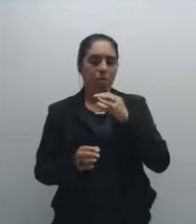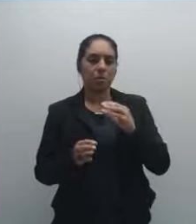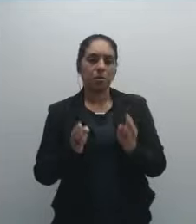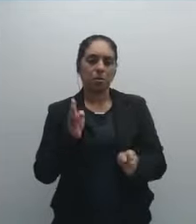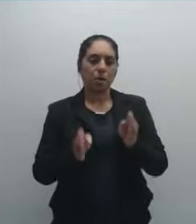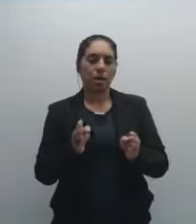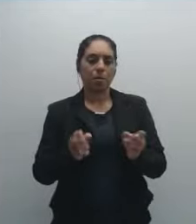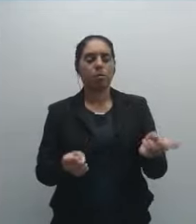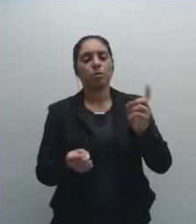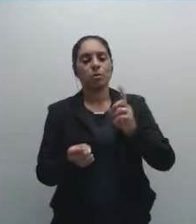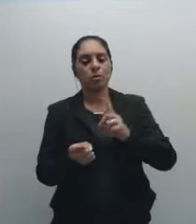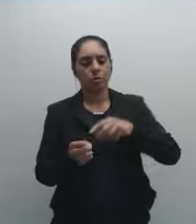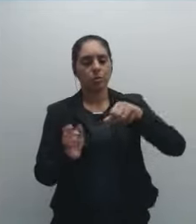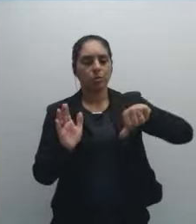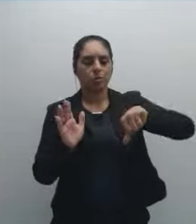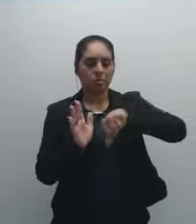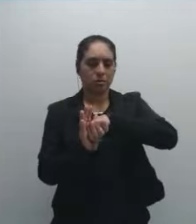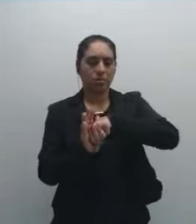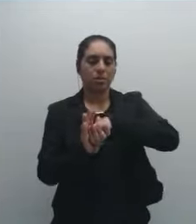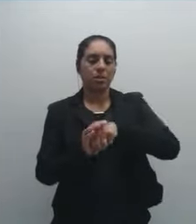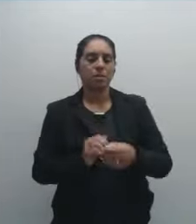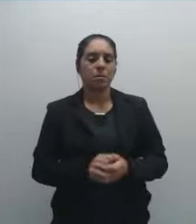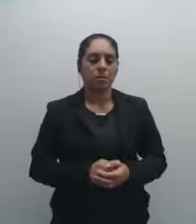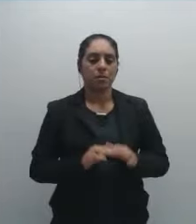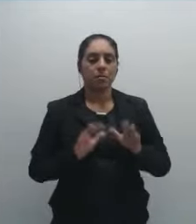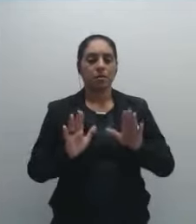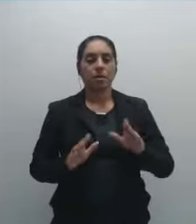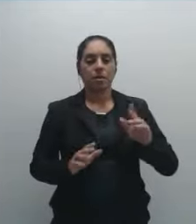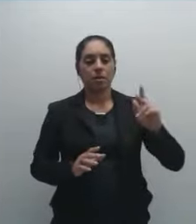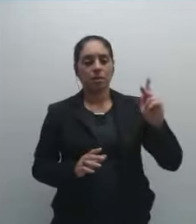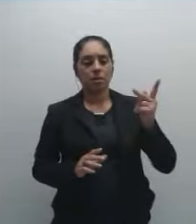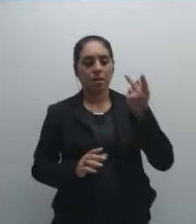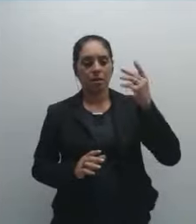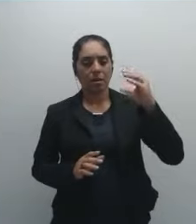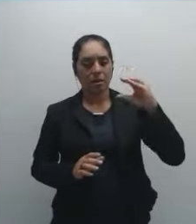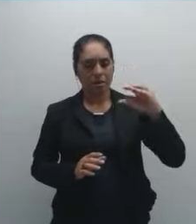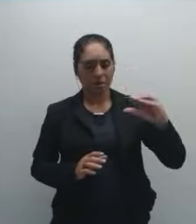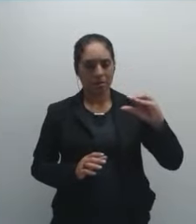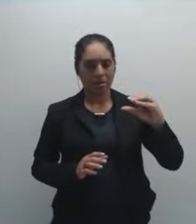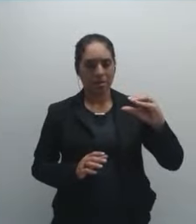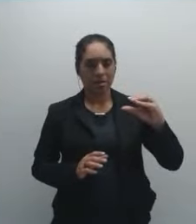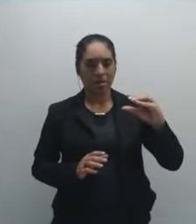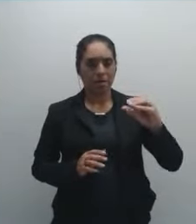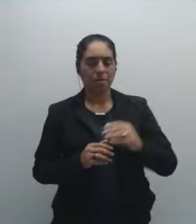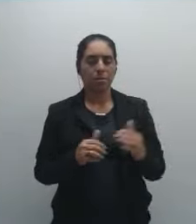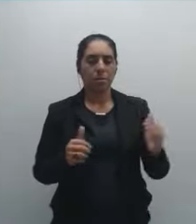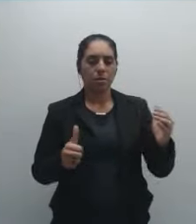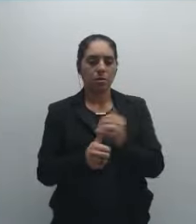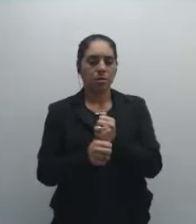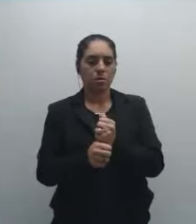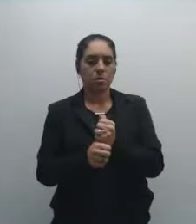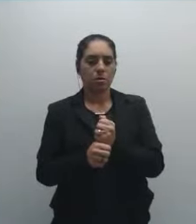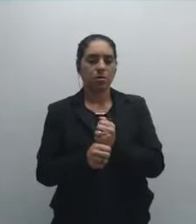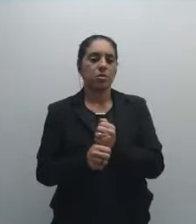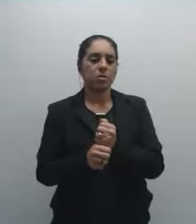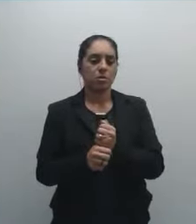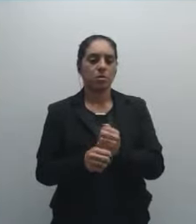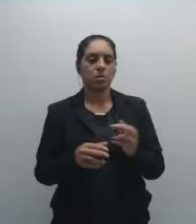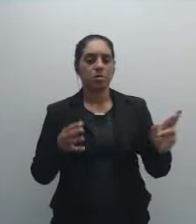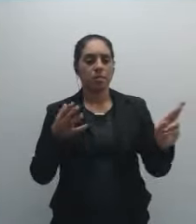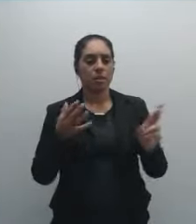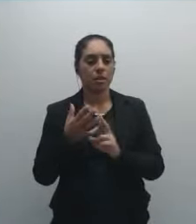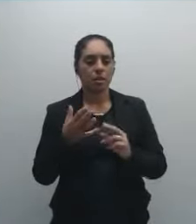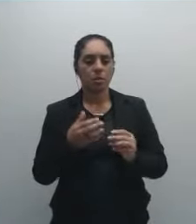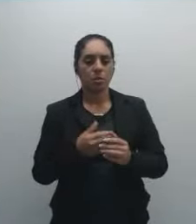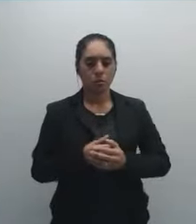O caso aqui é de HC substitutivo de recurso. A defesa